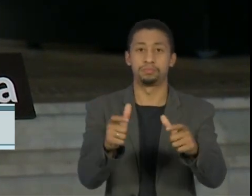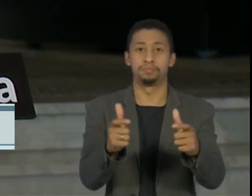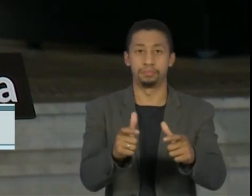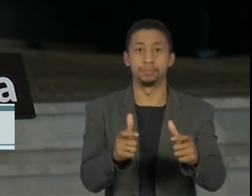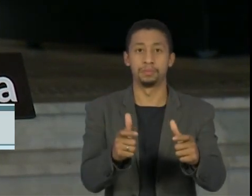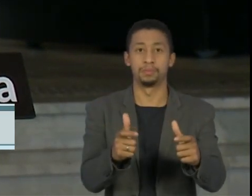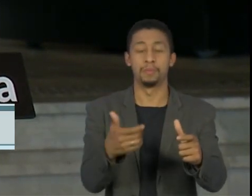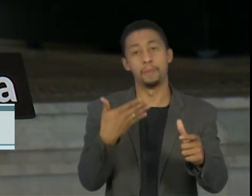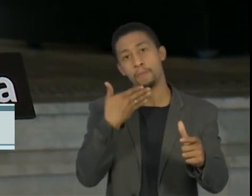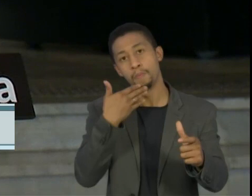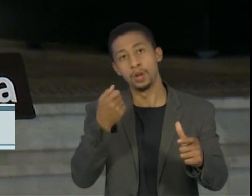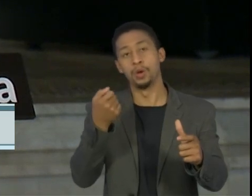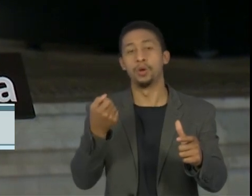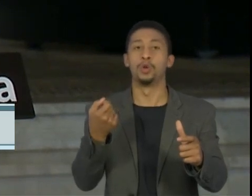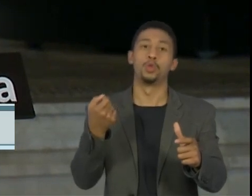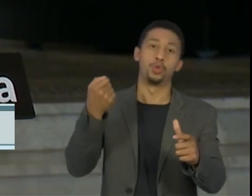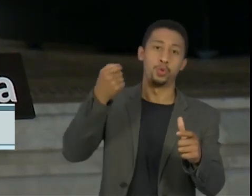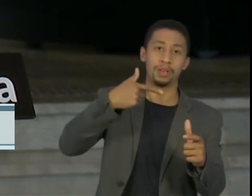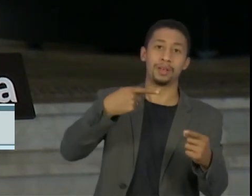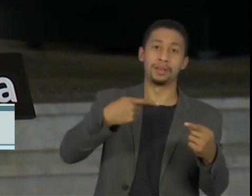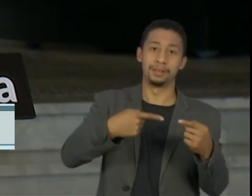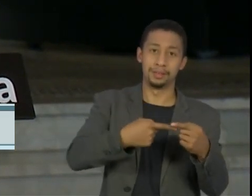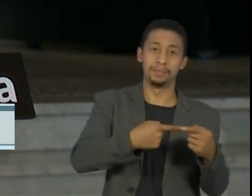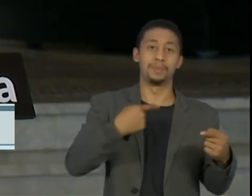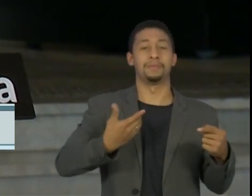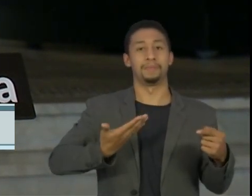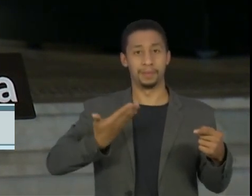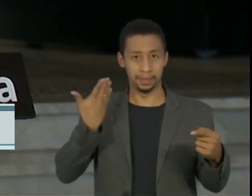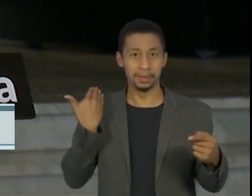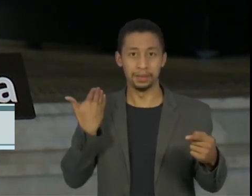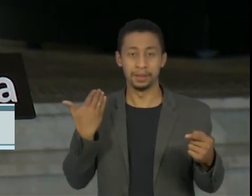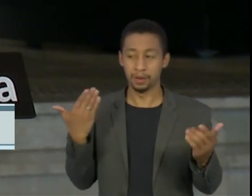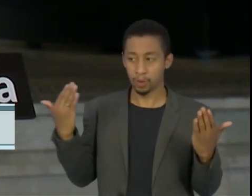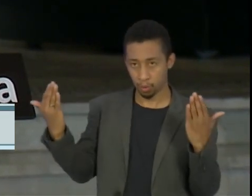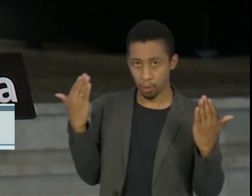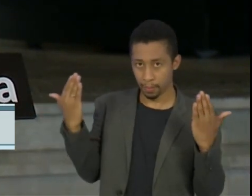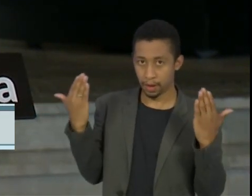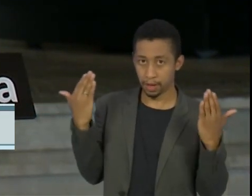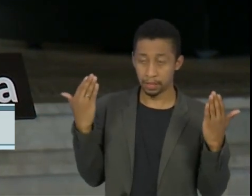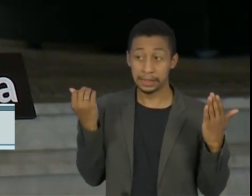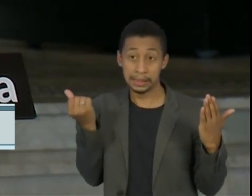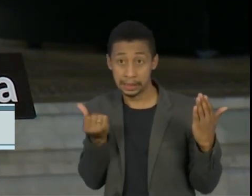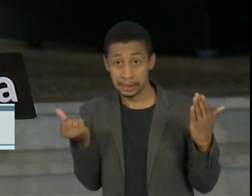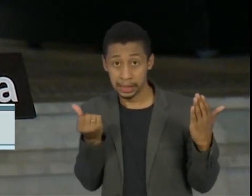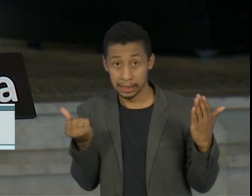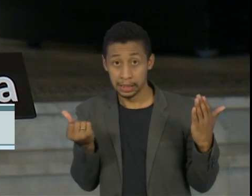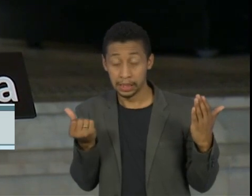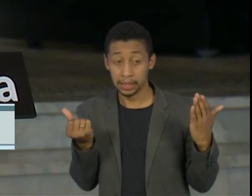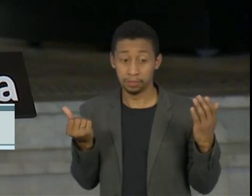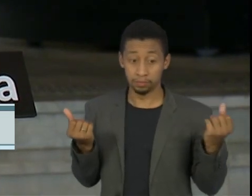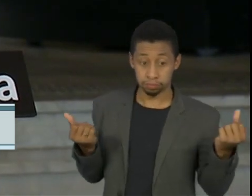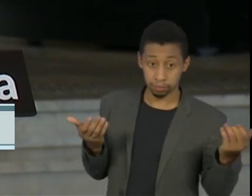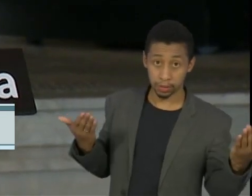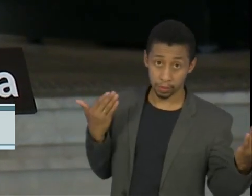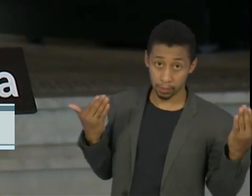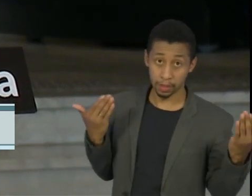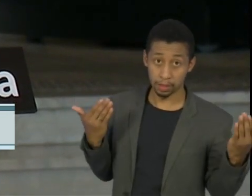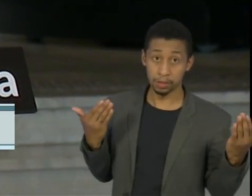seja, a 27ª provavelmente tenhamos menor número de óbitos comparado com a 26ª. E a gente terá